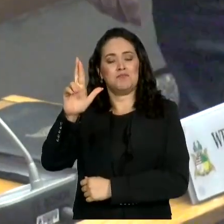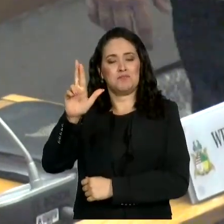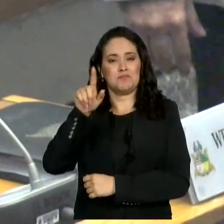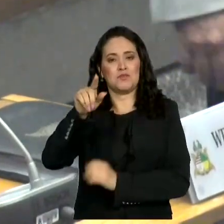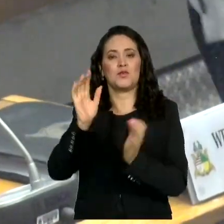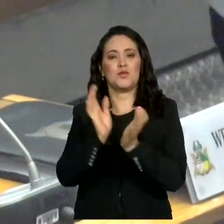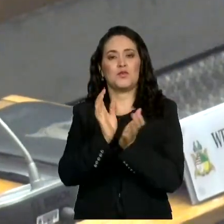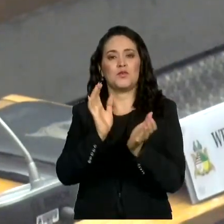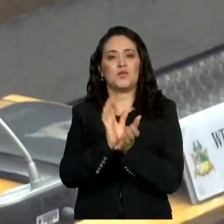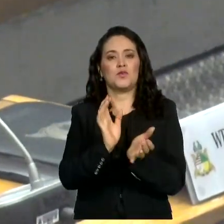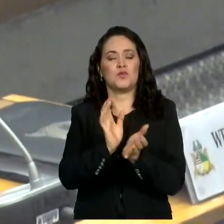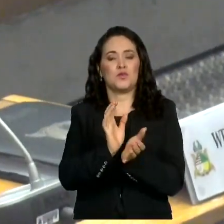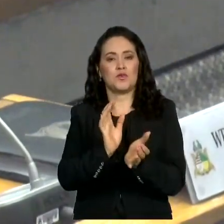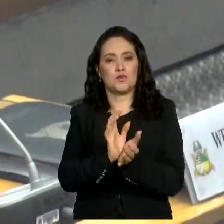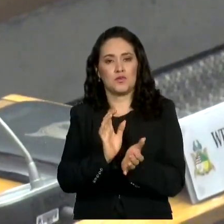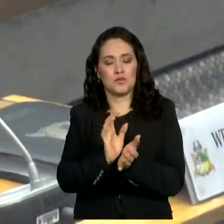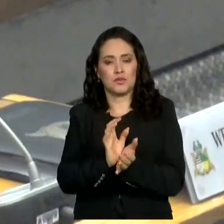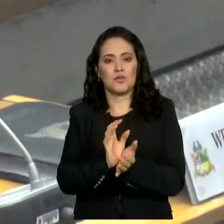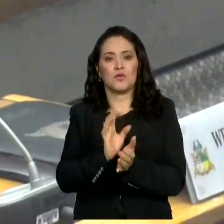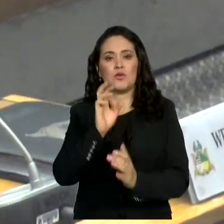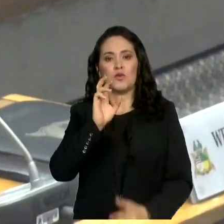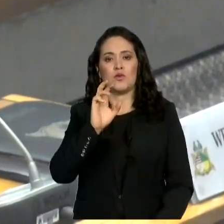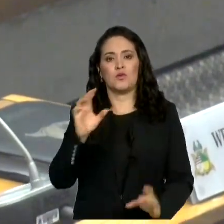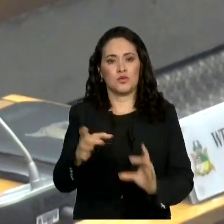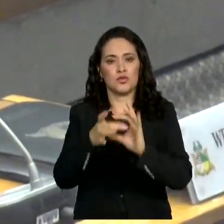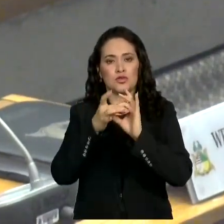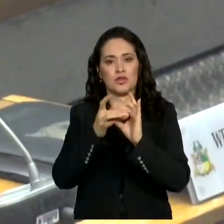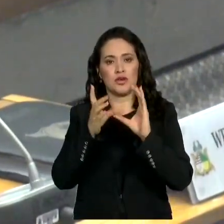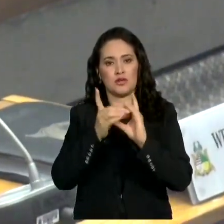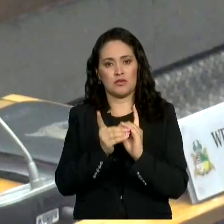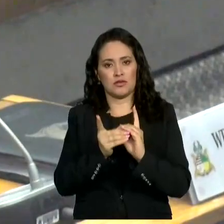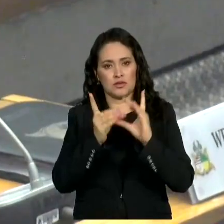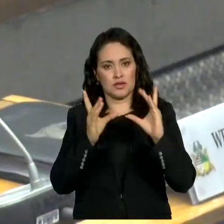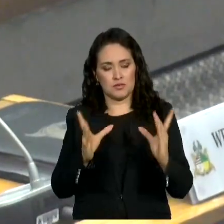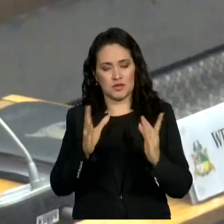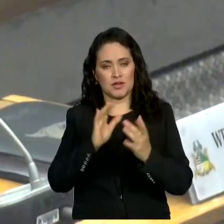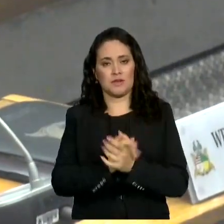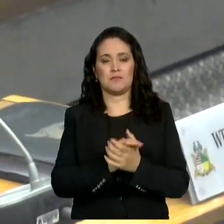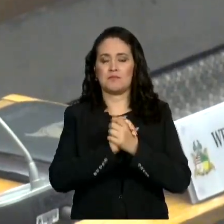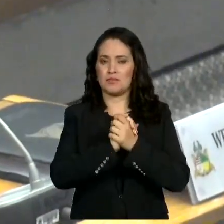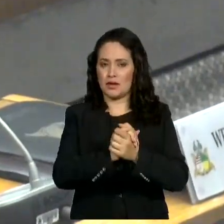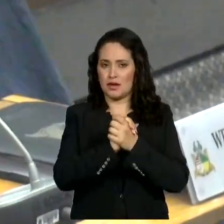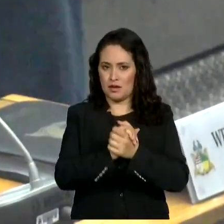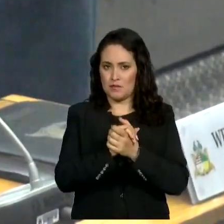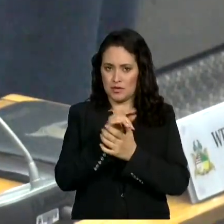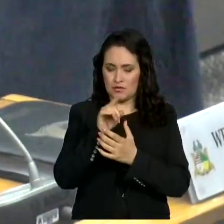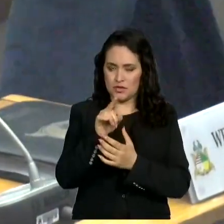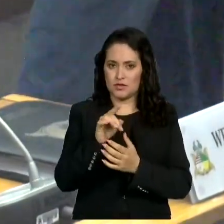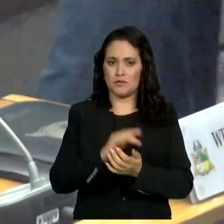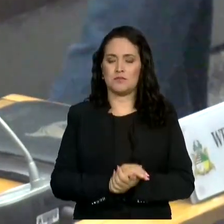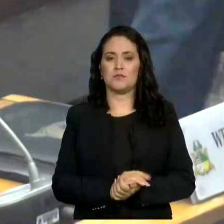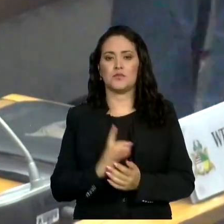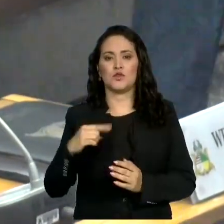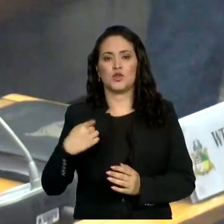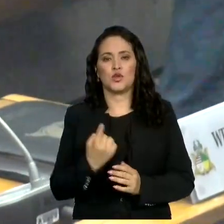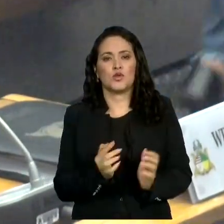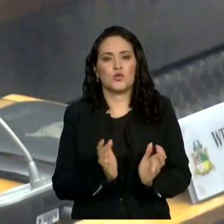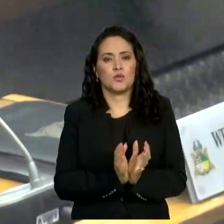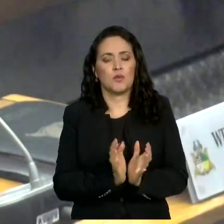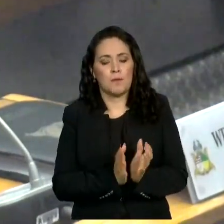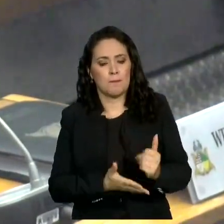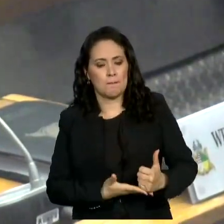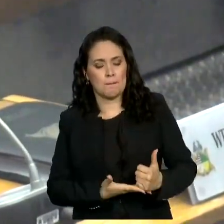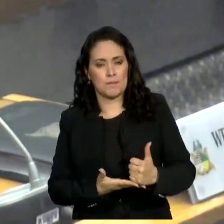pela deferência e não só o nosso bloco, com certeza estará apoiando, nosso gabinete e que a Assembleia também